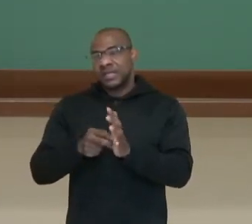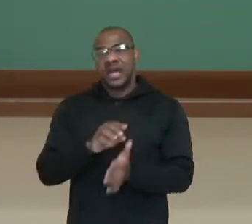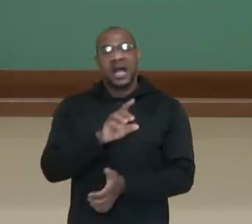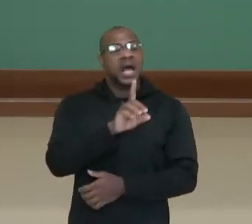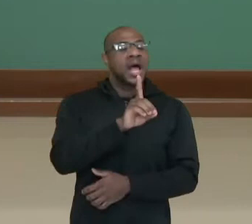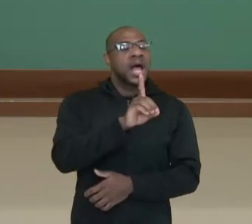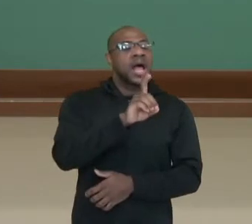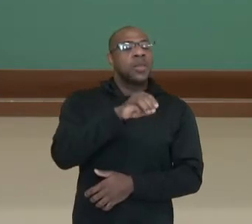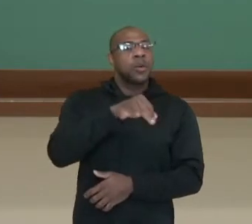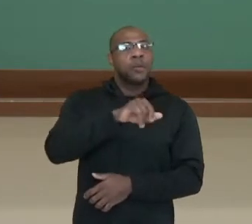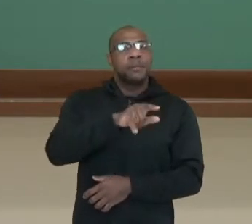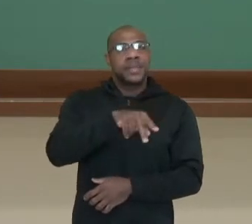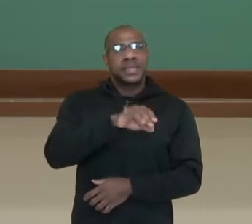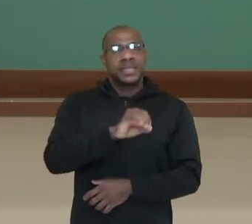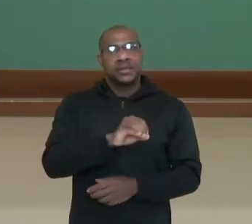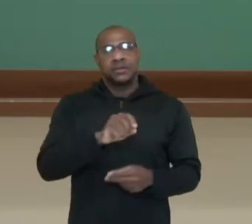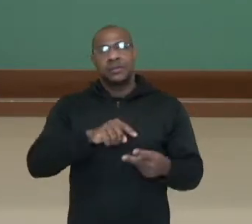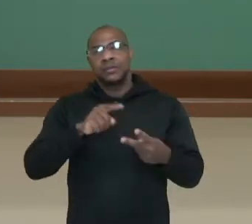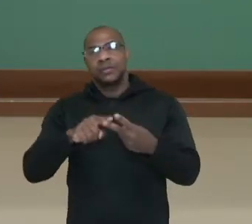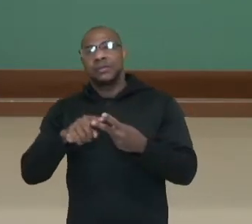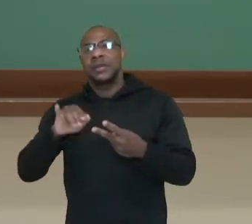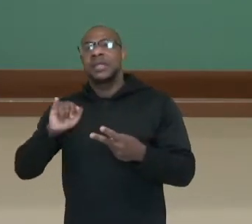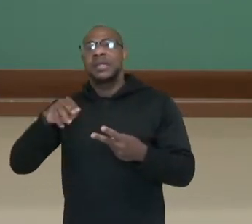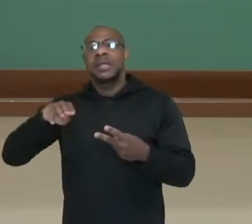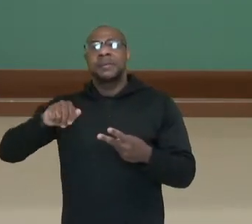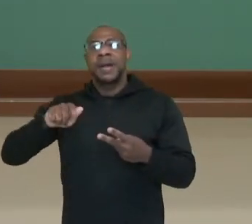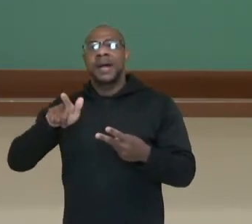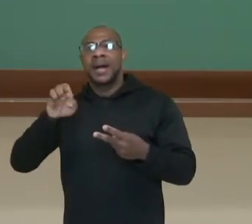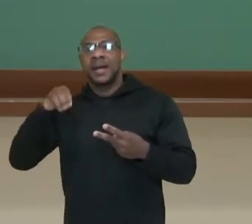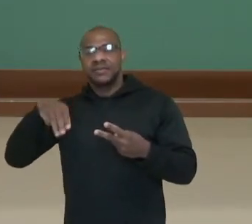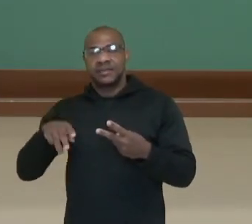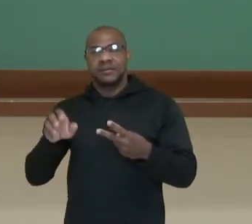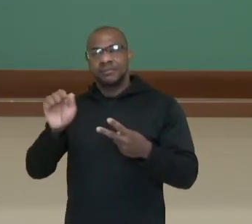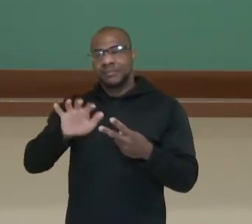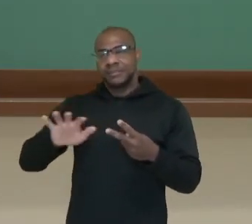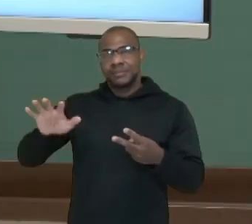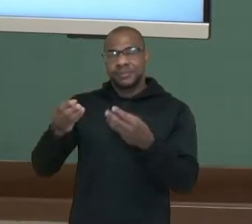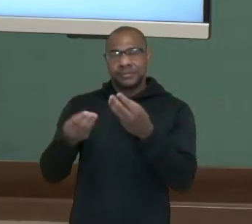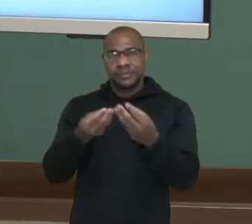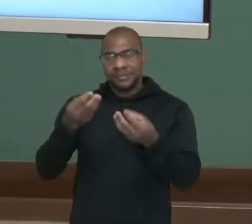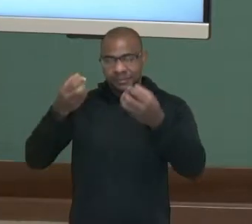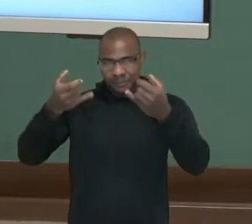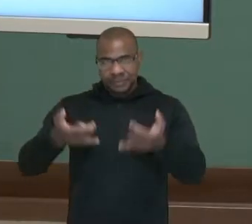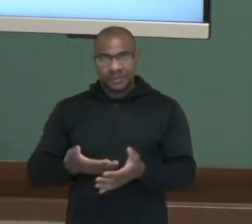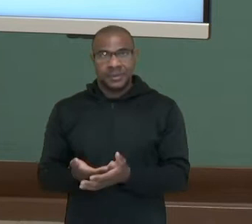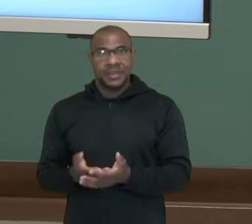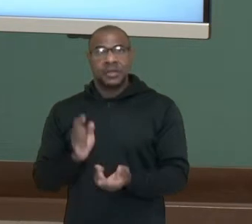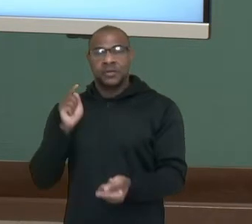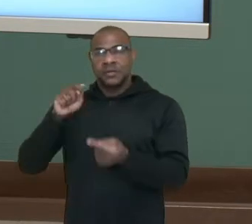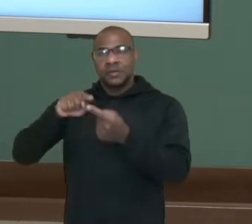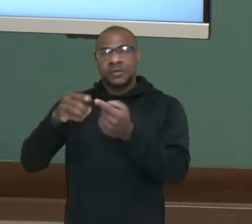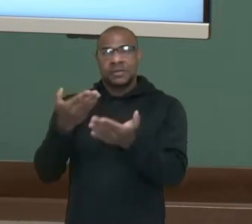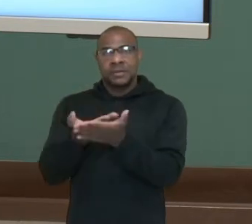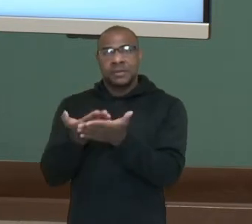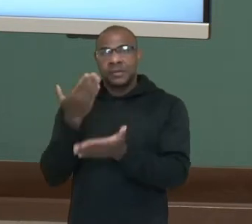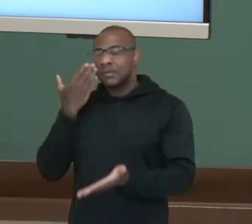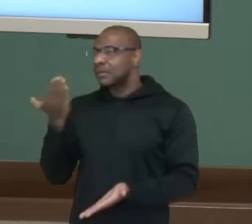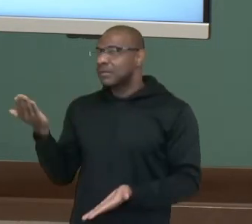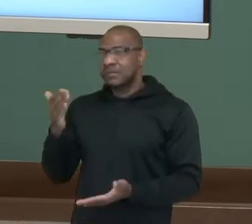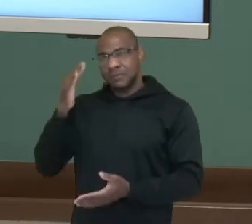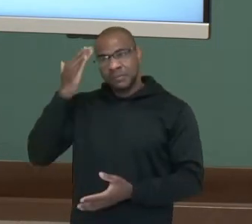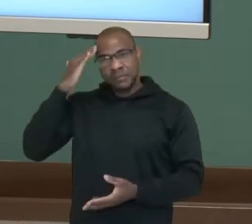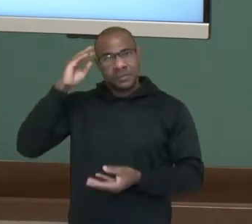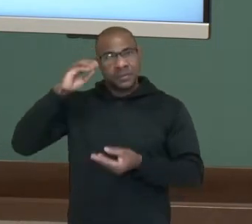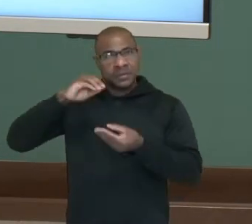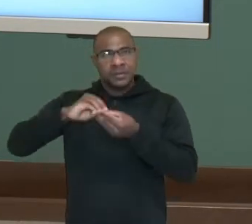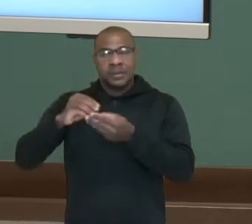estudo das funções. Nesta aula, veja o que nos aguarda. Compreender e identificar a relação de dependência